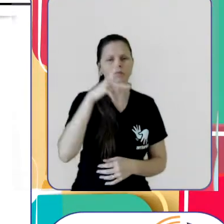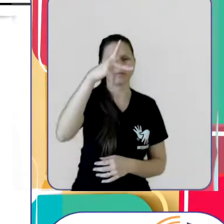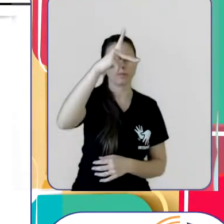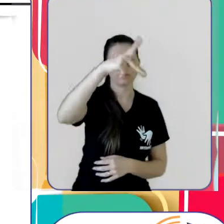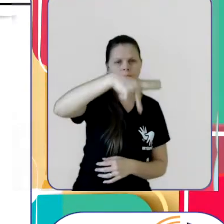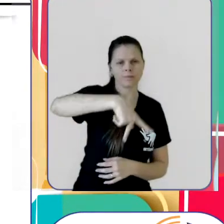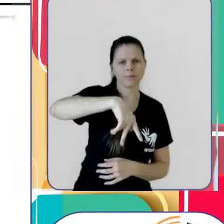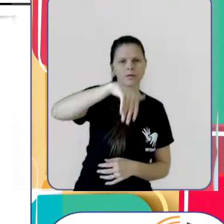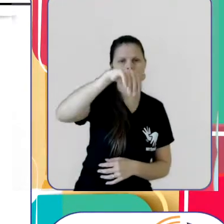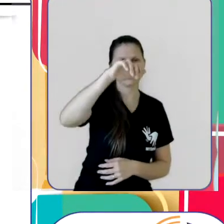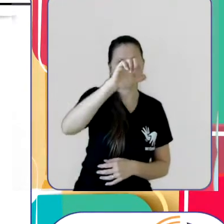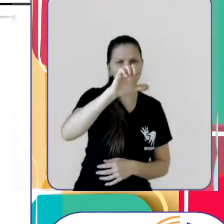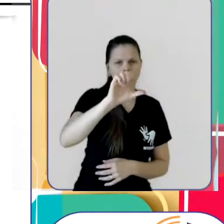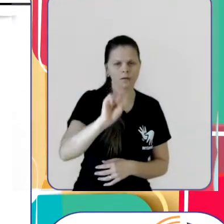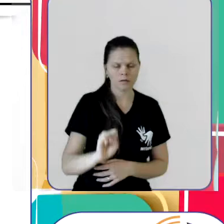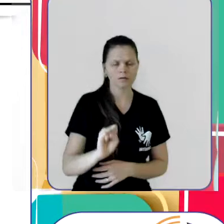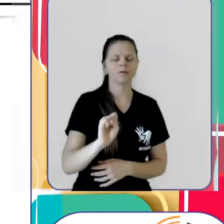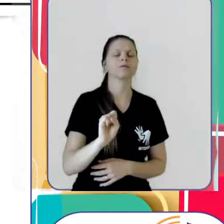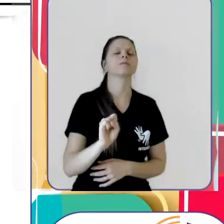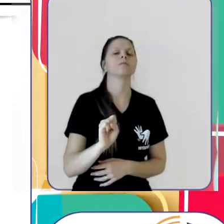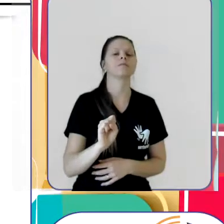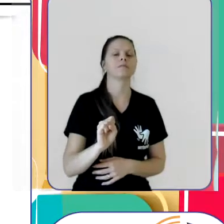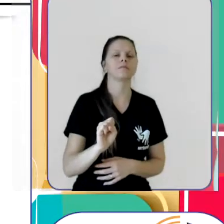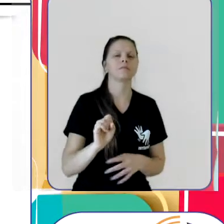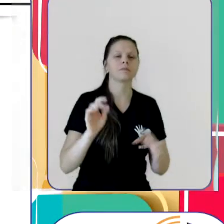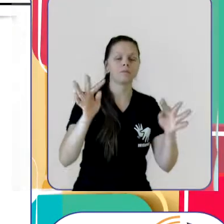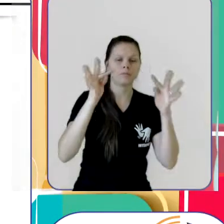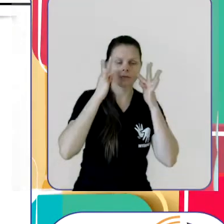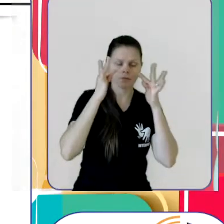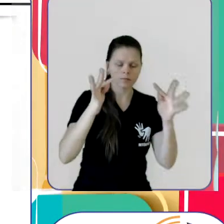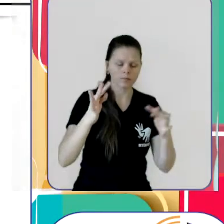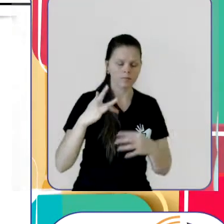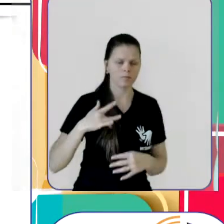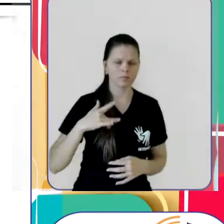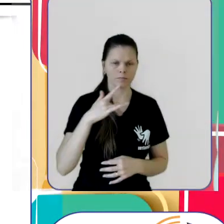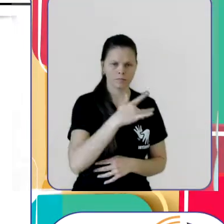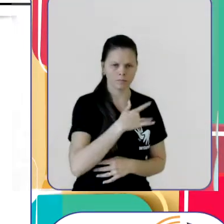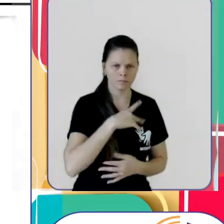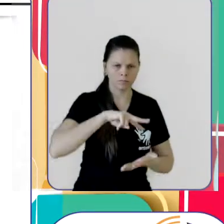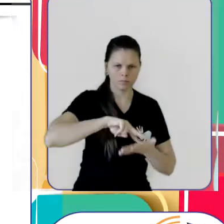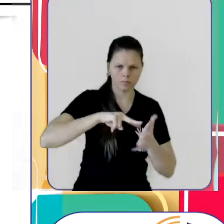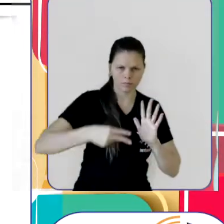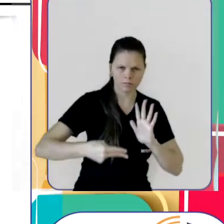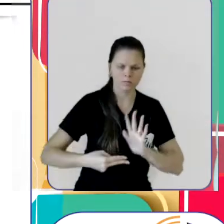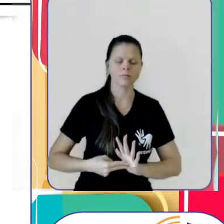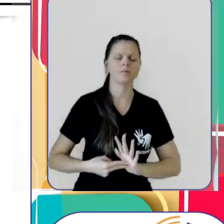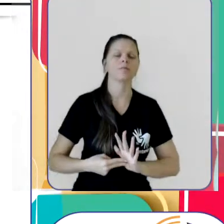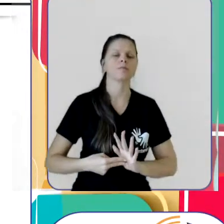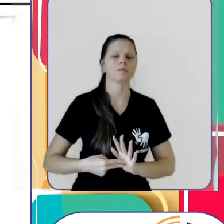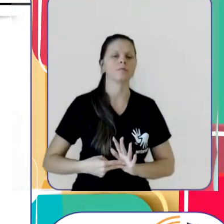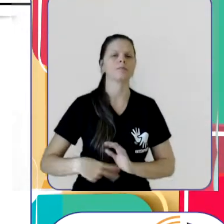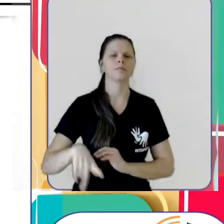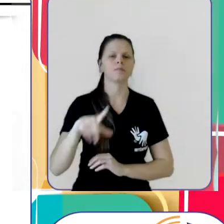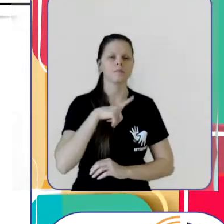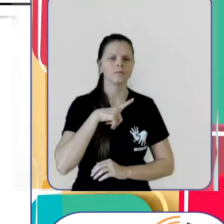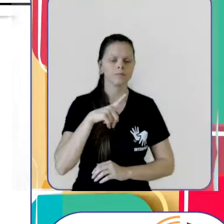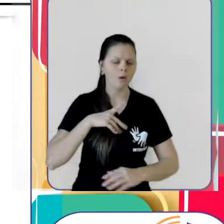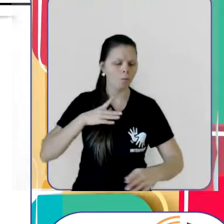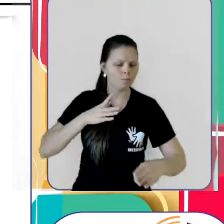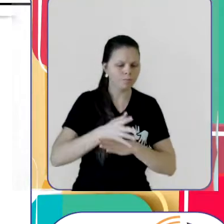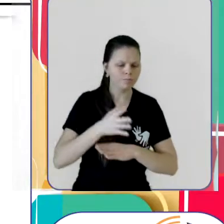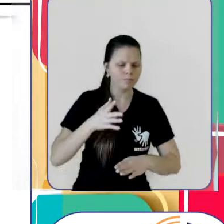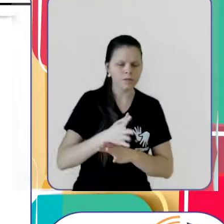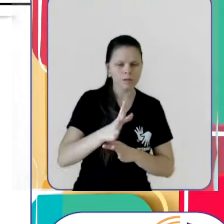APS, que são a atenção prioritária à saúde, estão o acesso de primeiro contato,